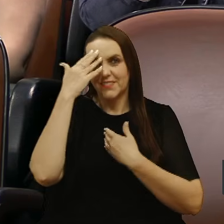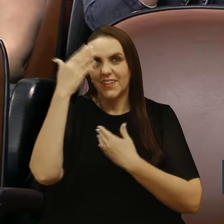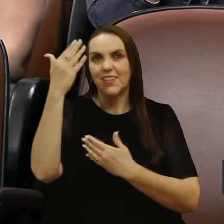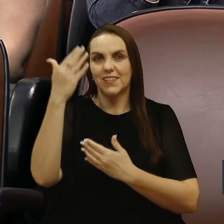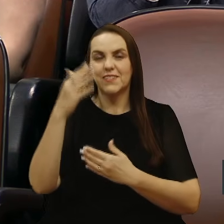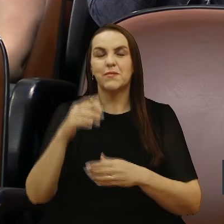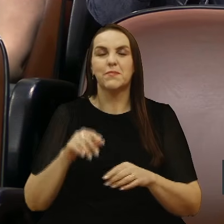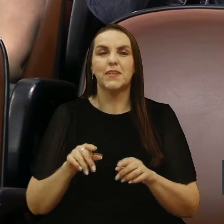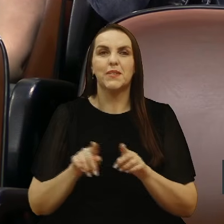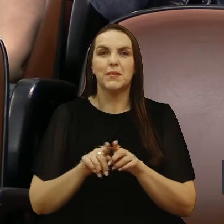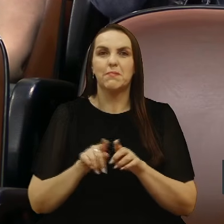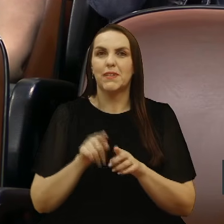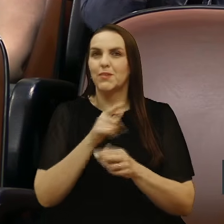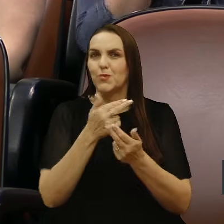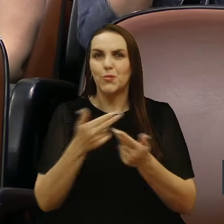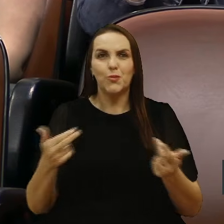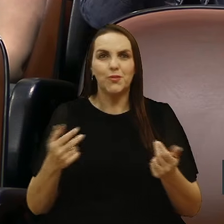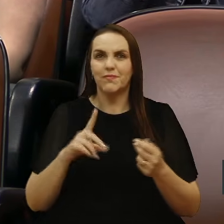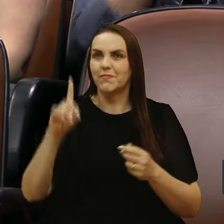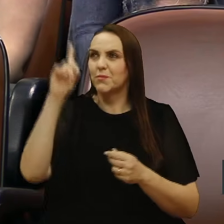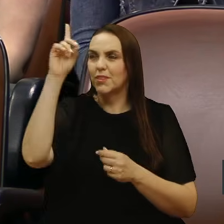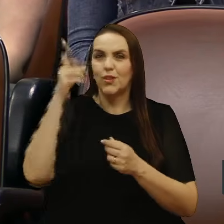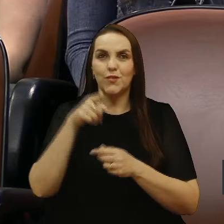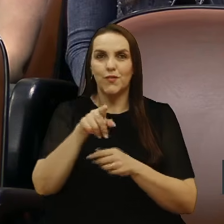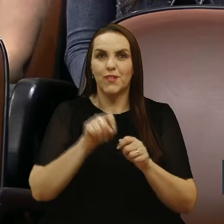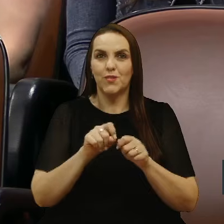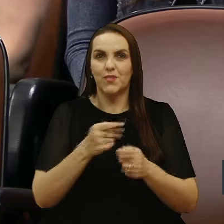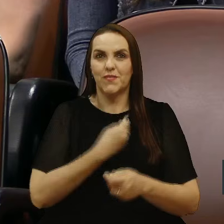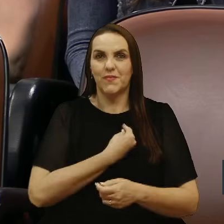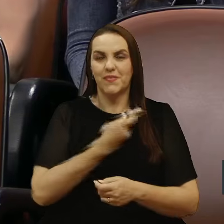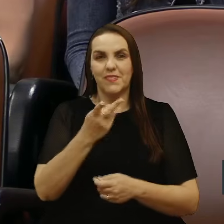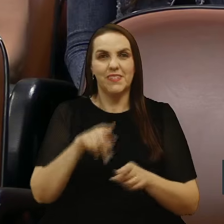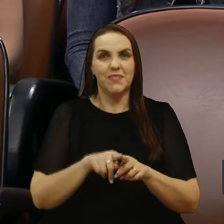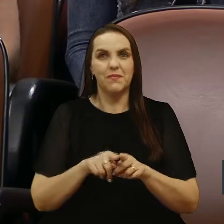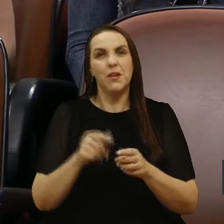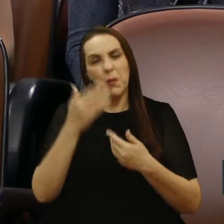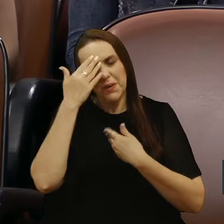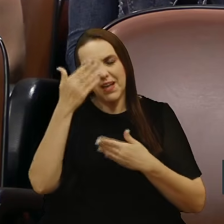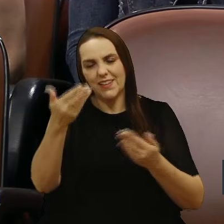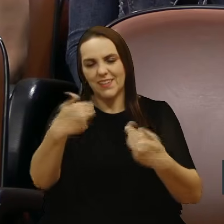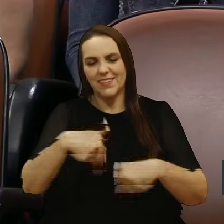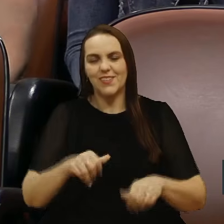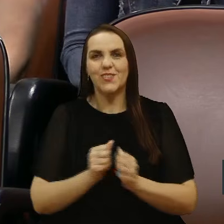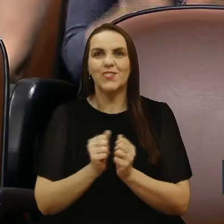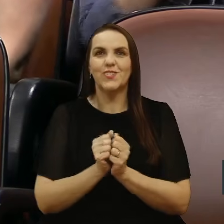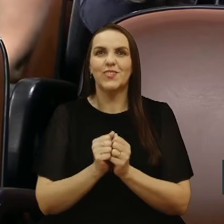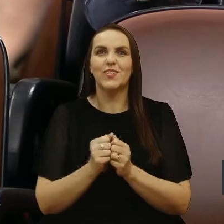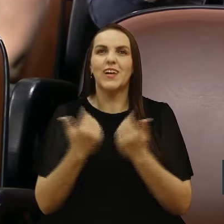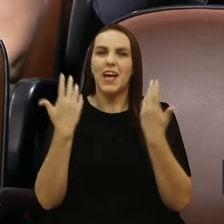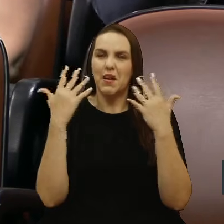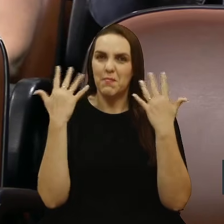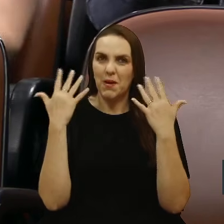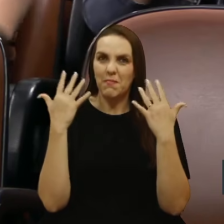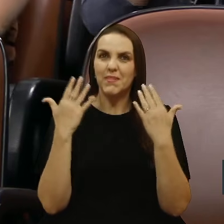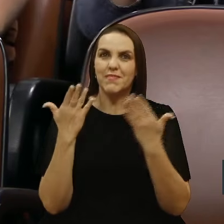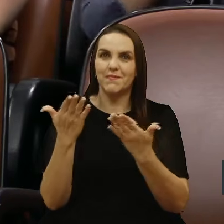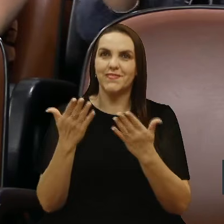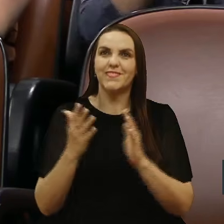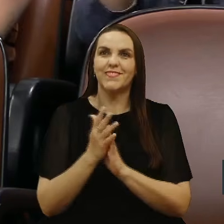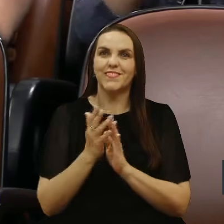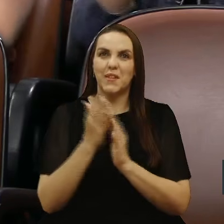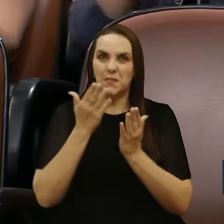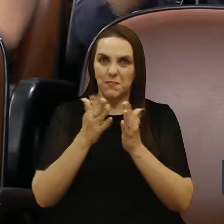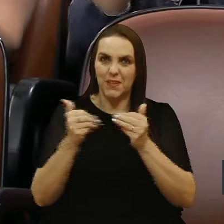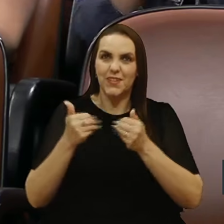principalmente de agradecimento às coisas de Deus por tu estar aqui conosco, tá? Muito obrigado, receba uma salva de palmas e te peço que tu venha aqui, por